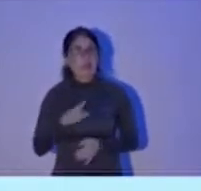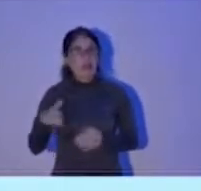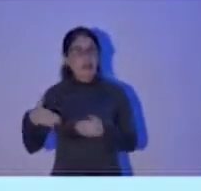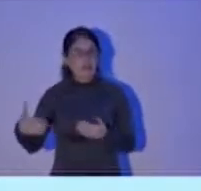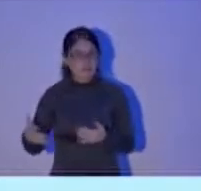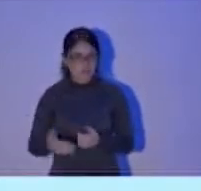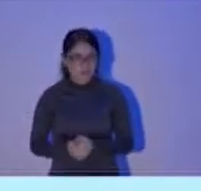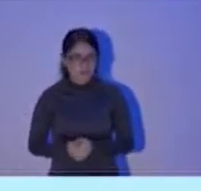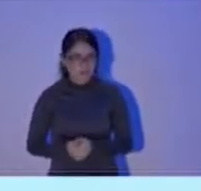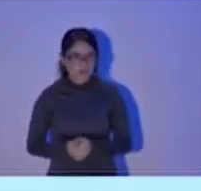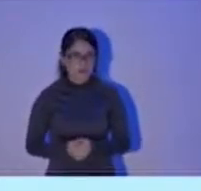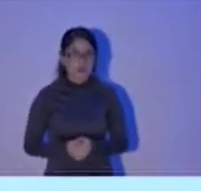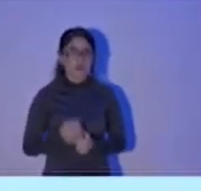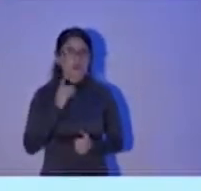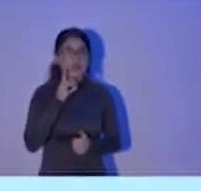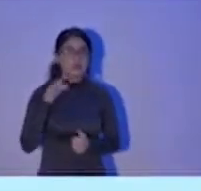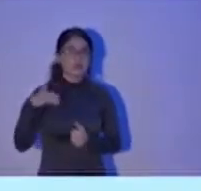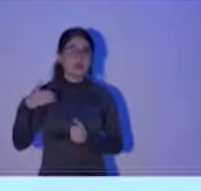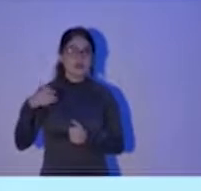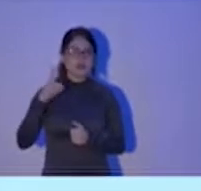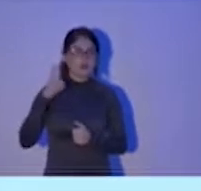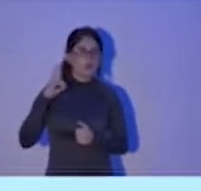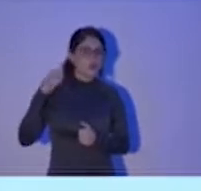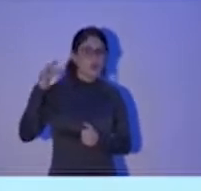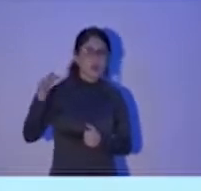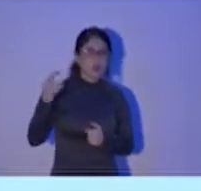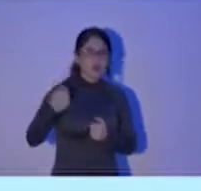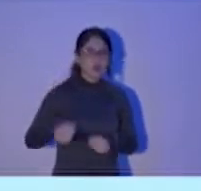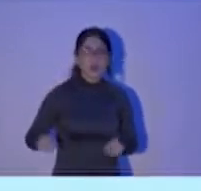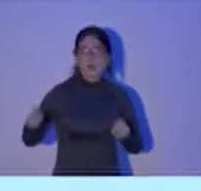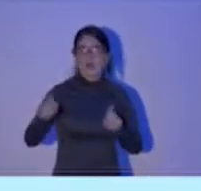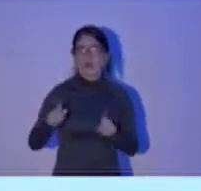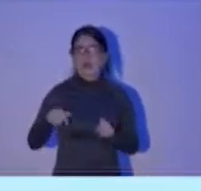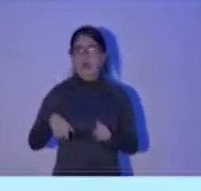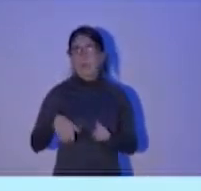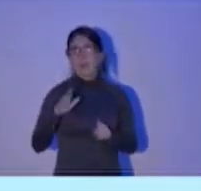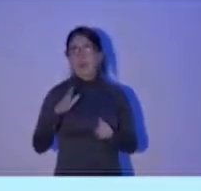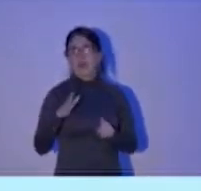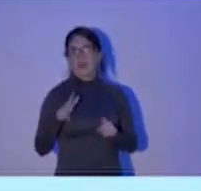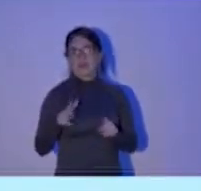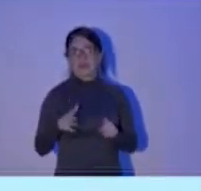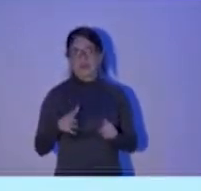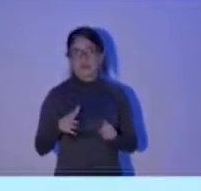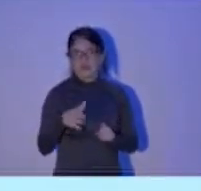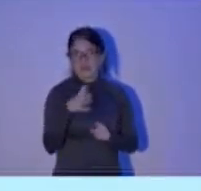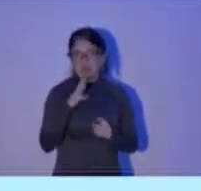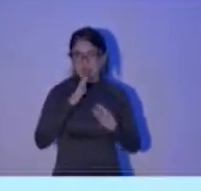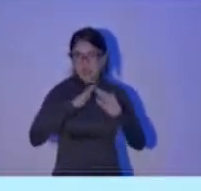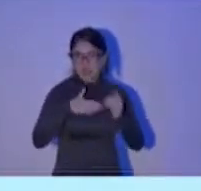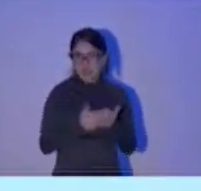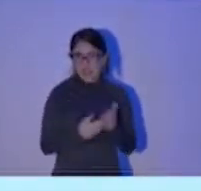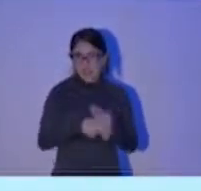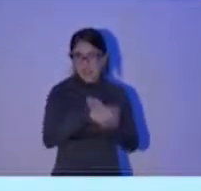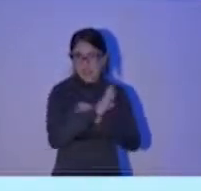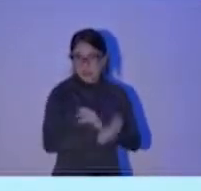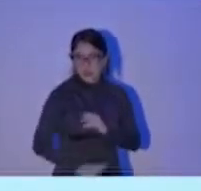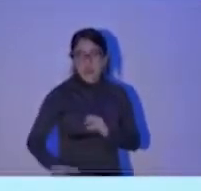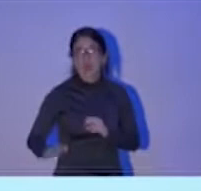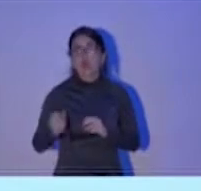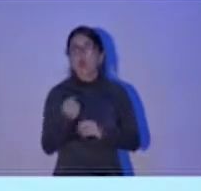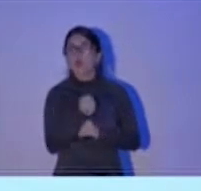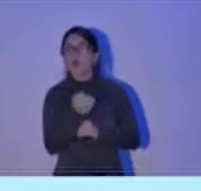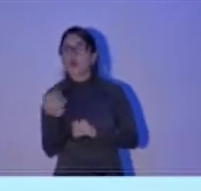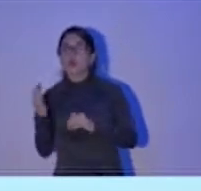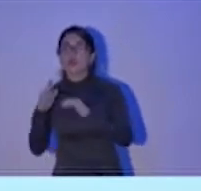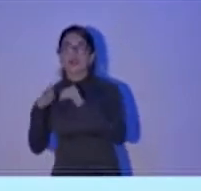pouco elas não serão mais necessárias. Ela avança um pouquinho mais. Quais são as escolas que, eventualmente, nós temos no ensino